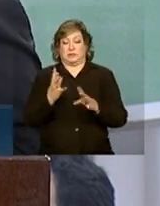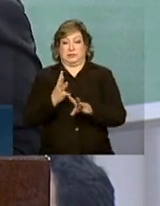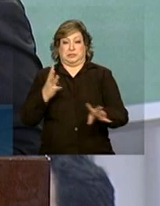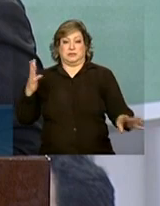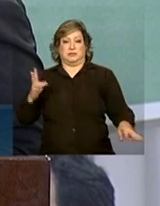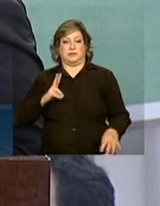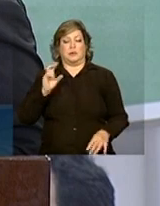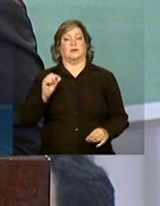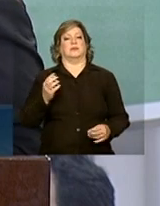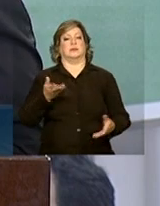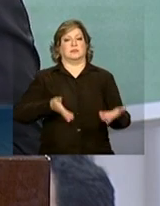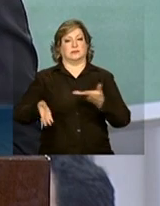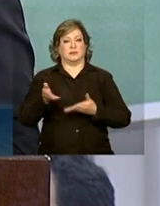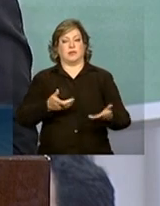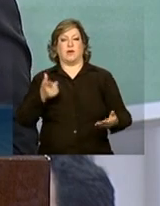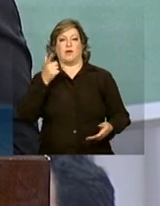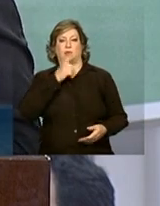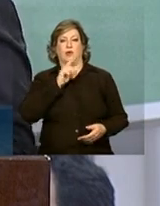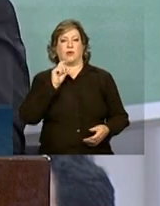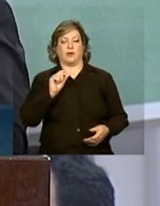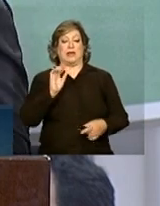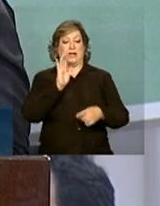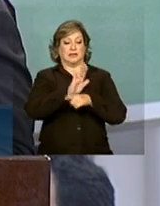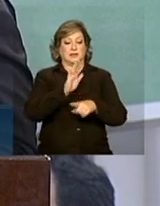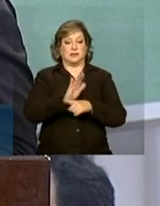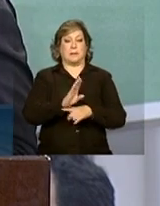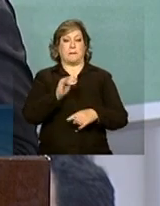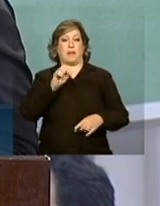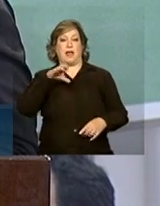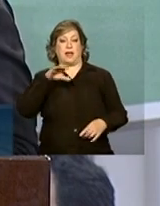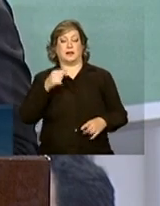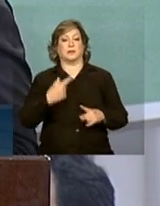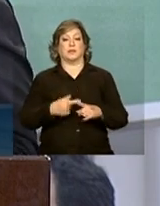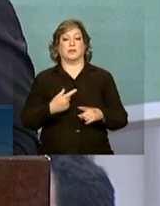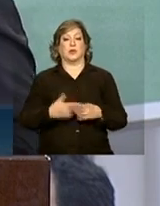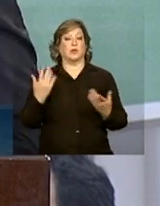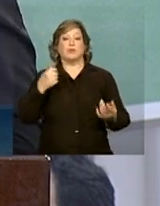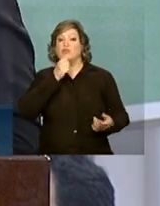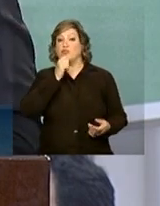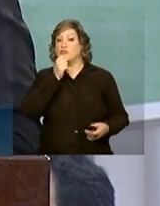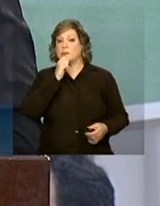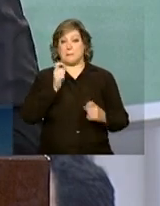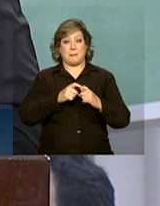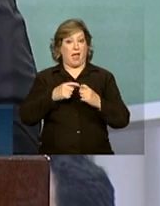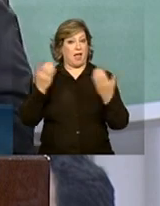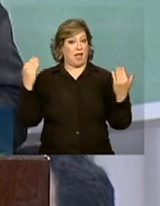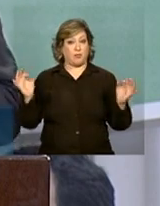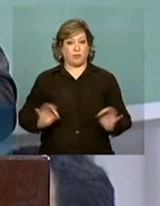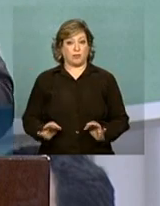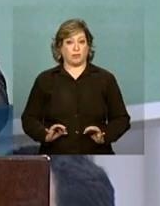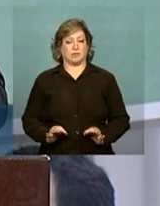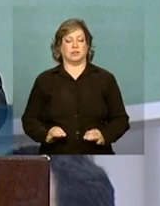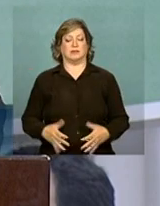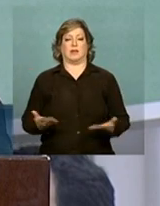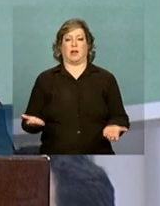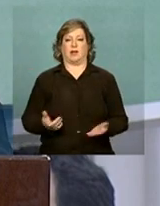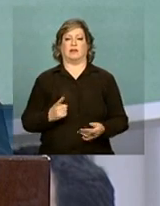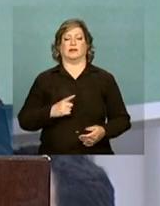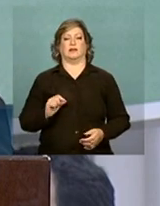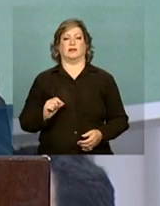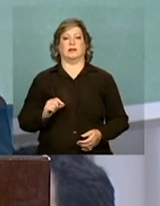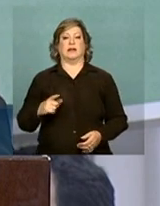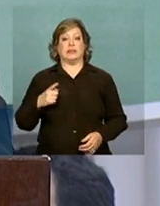saúde avançado, fazendo cobertura de atenção básica, porque não tinha médicos nos postos de saúde. Temos distrito